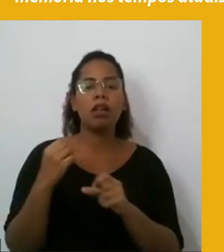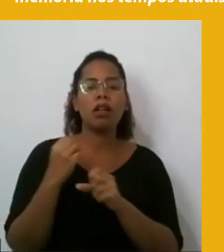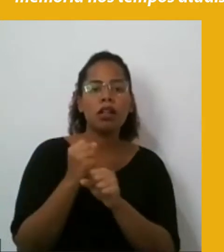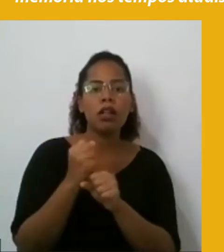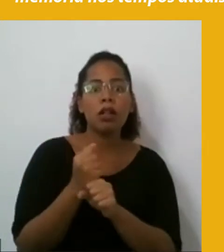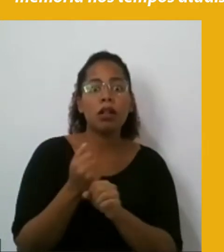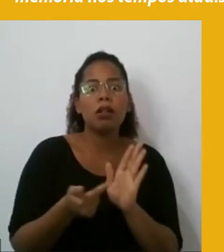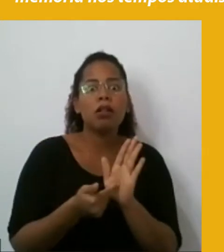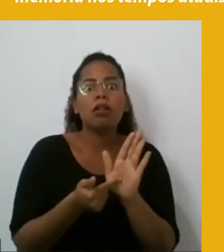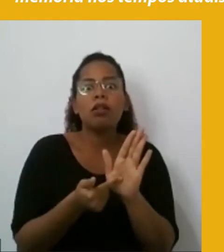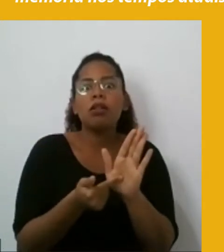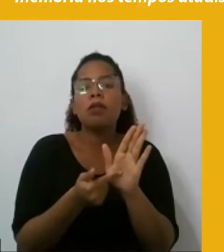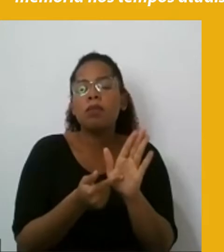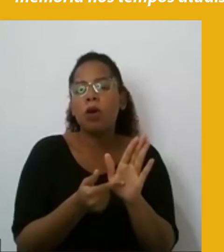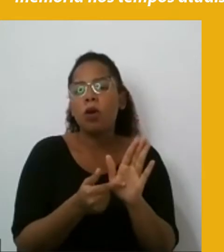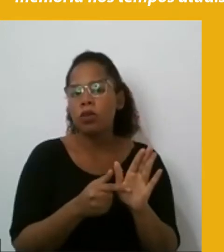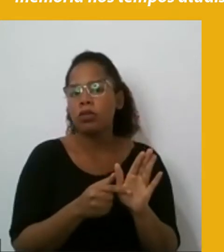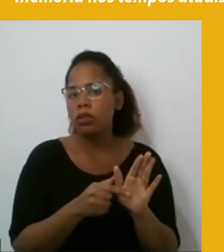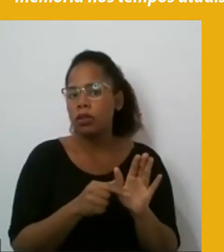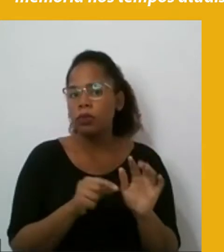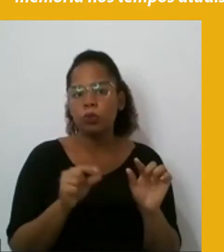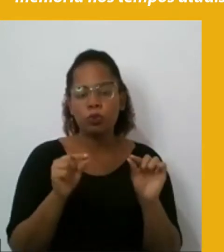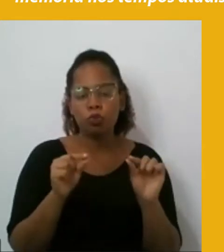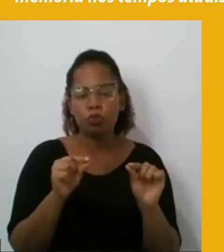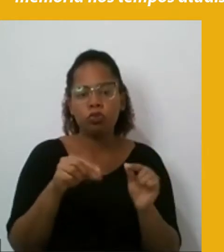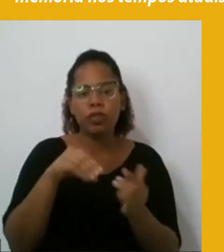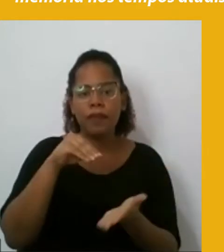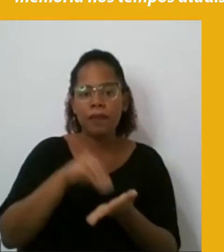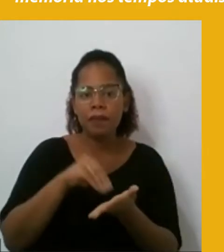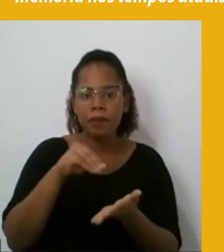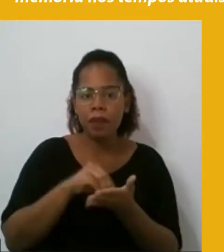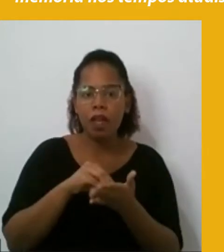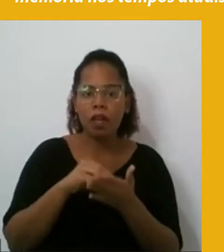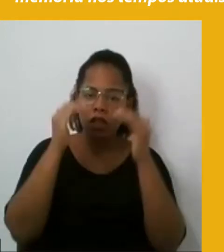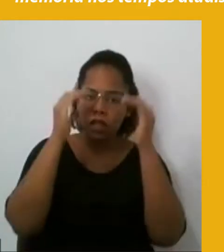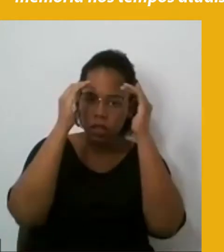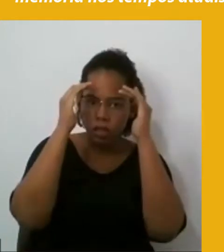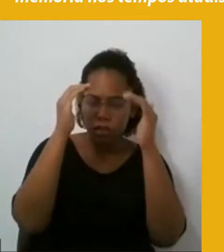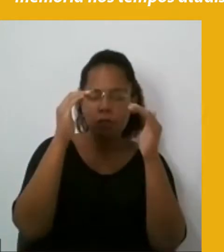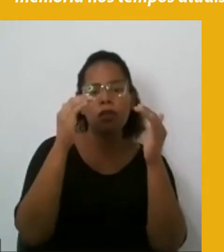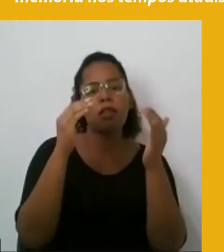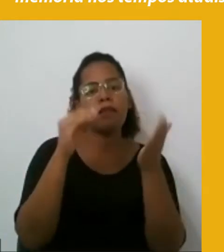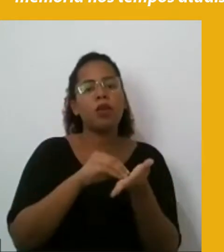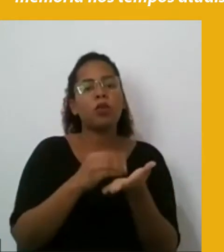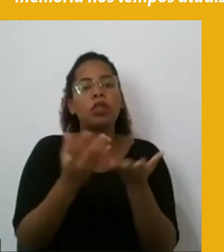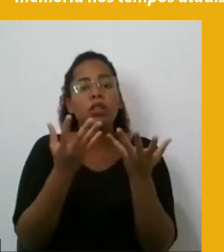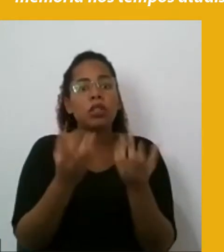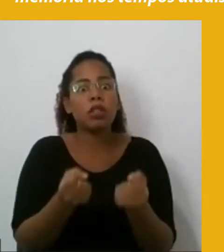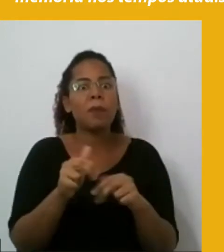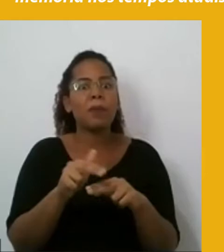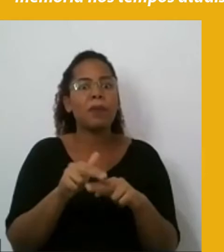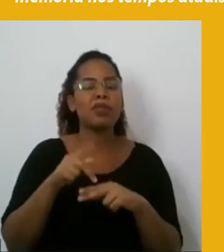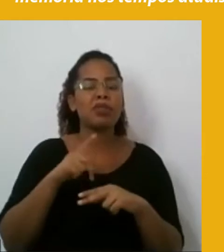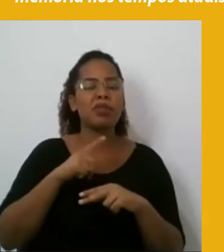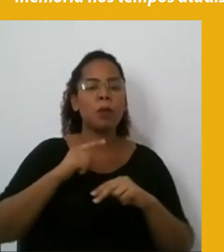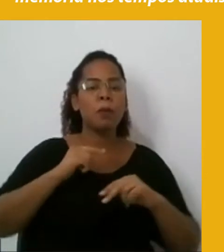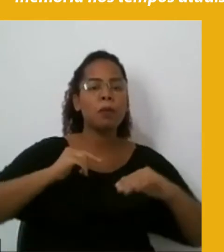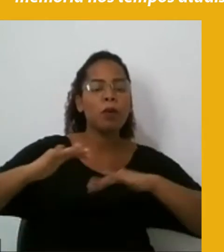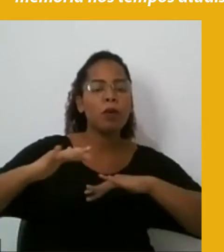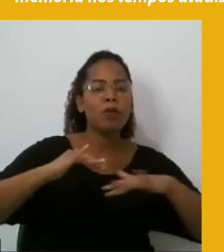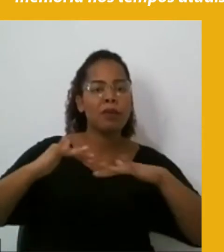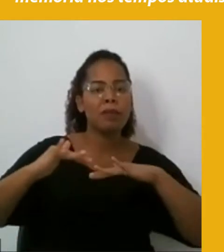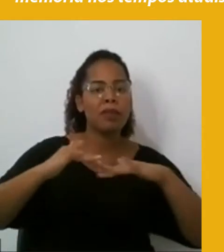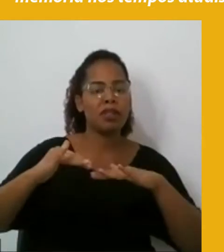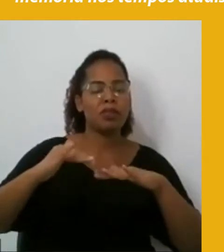termos intoleráveis, e é por isso que tem uma CPI, é por isso que tem uma movimentação internacional, e é por isso que essa oportunidade não pode ser